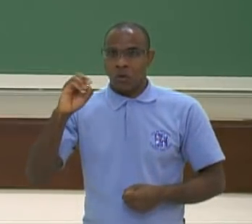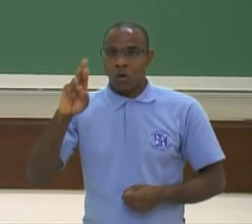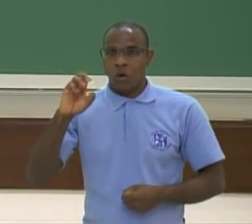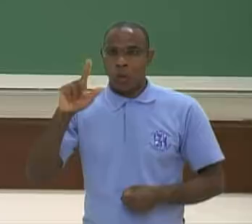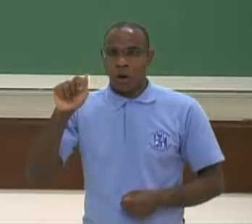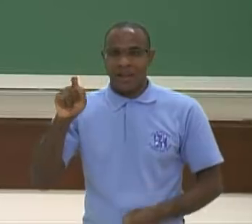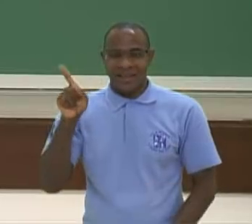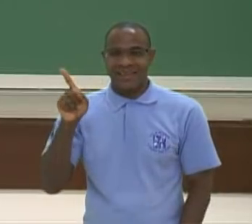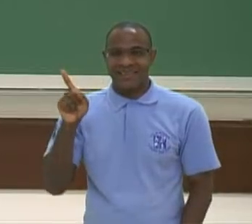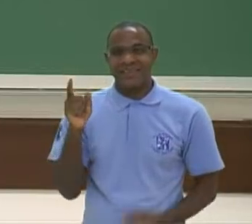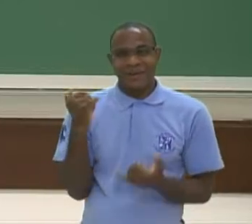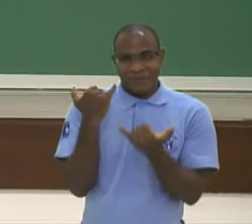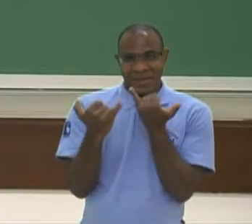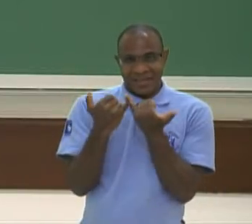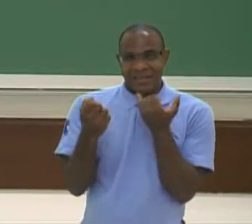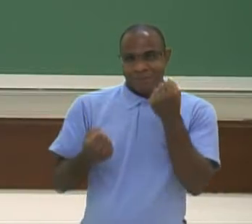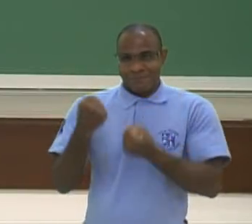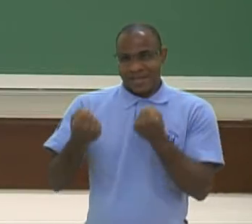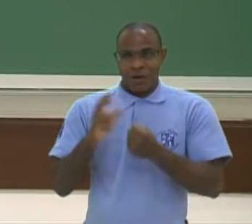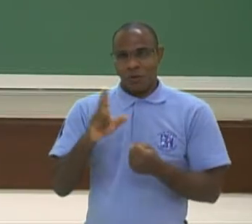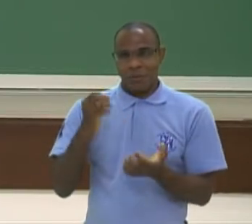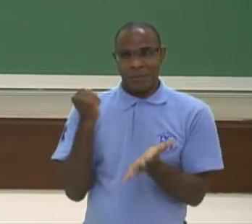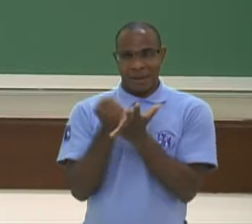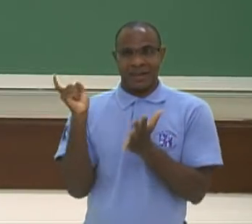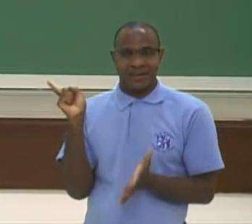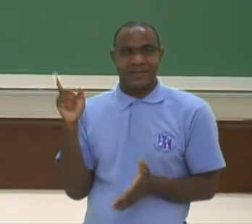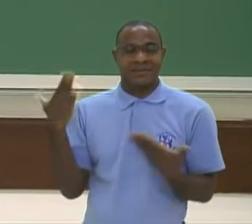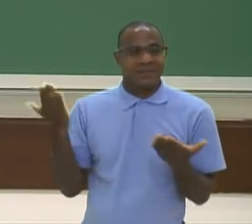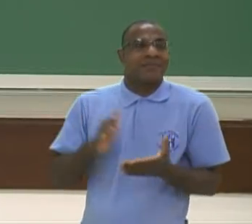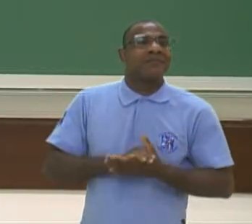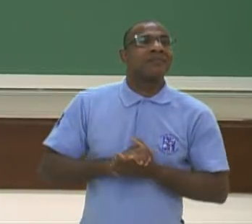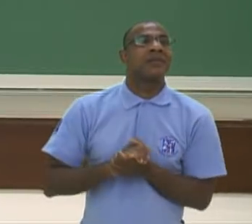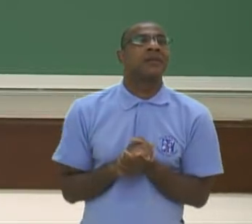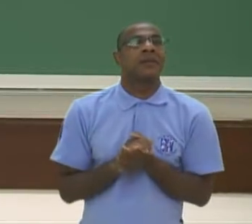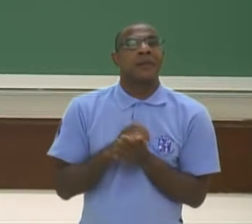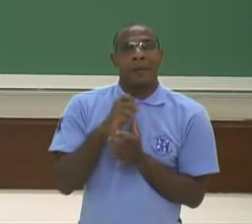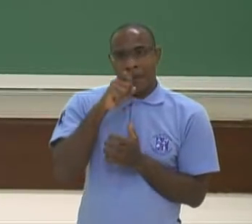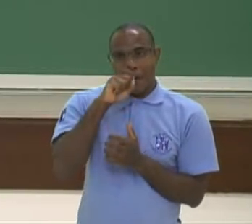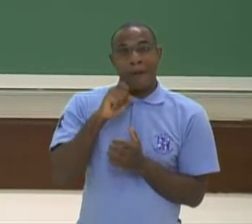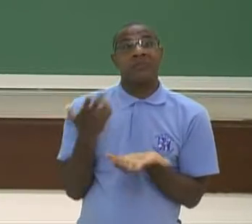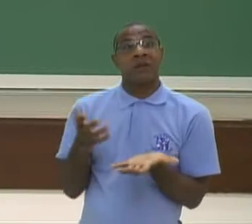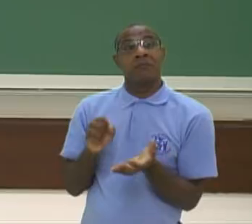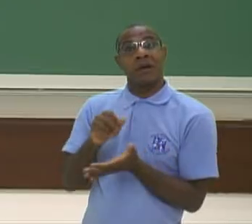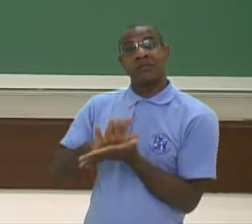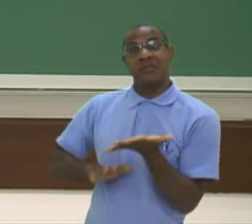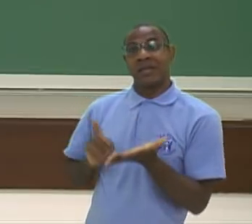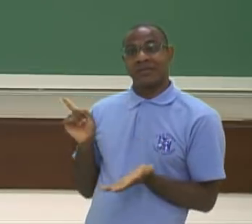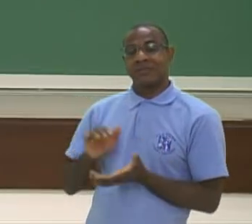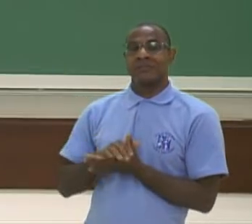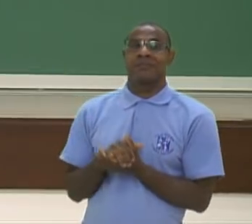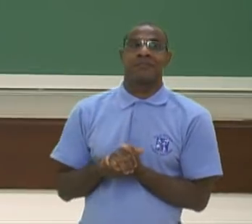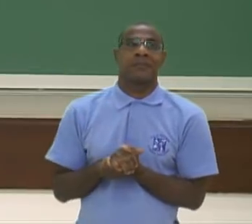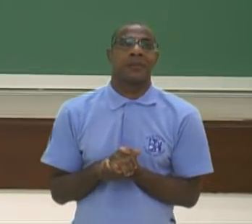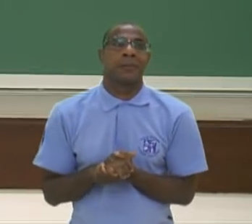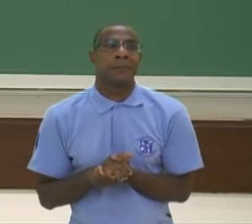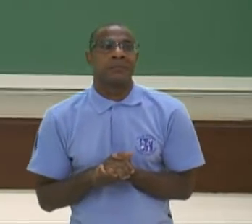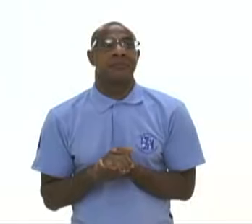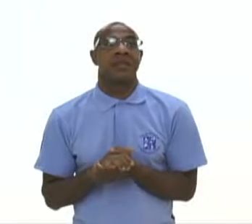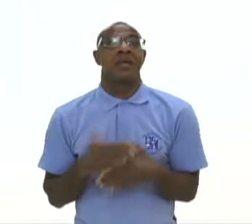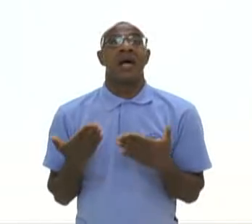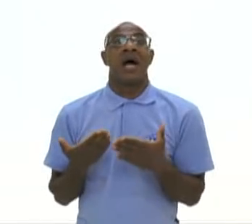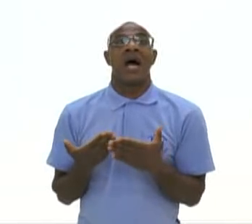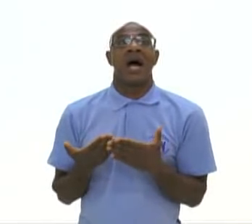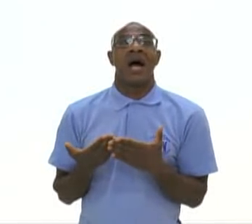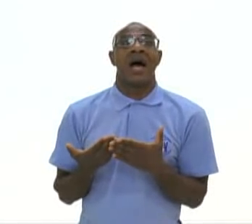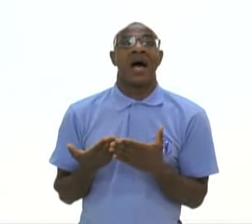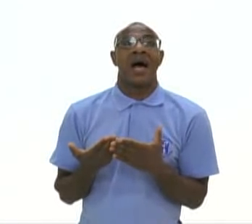ser bonito, ser estiloso e chamar a atenção. Ok? Agora vamos fazer uma atividade. As flores são